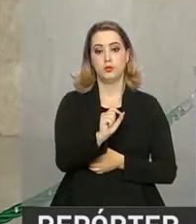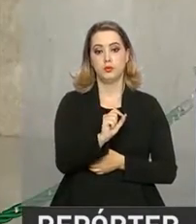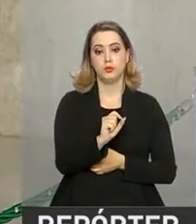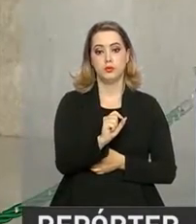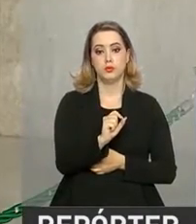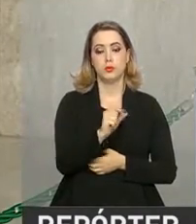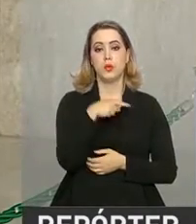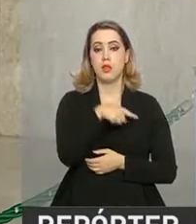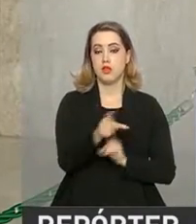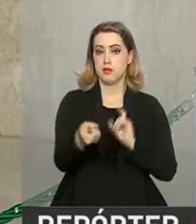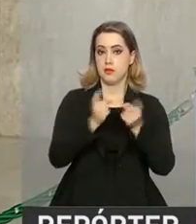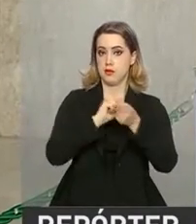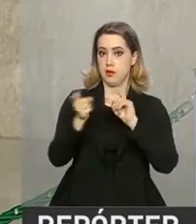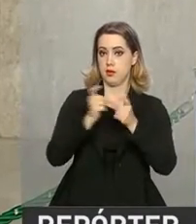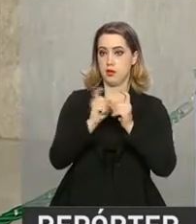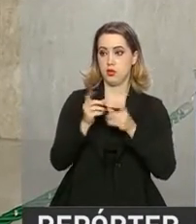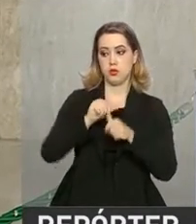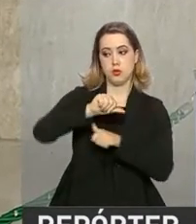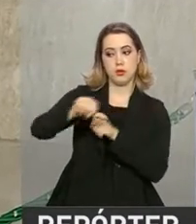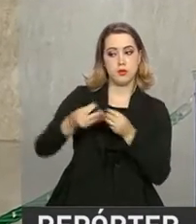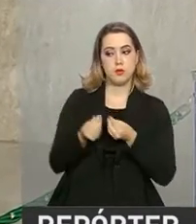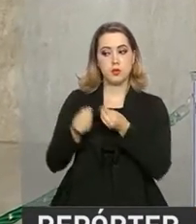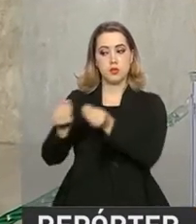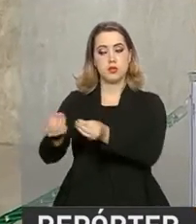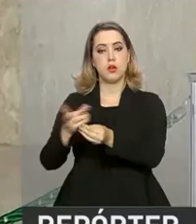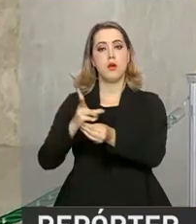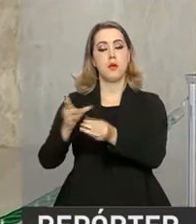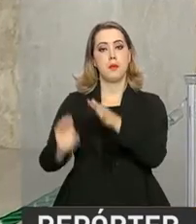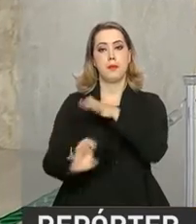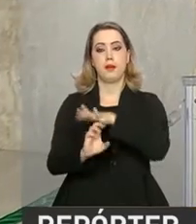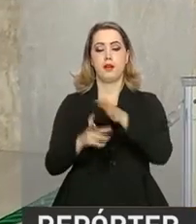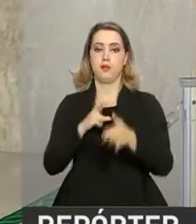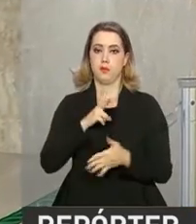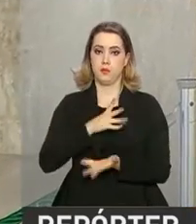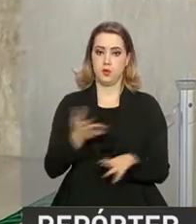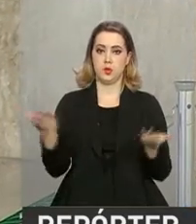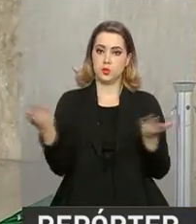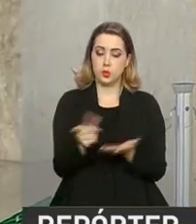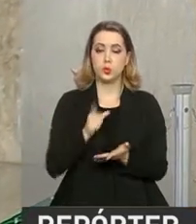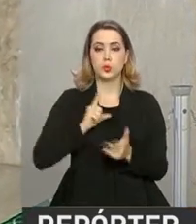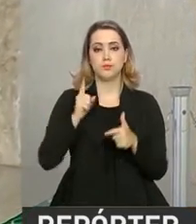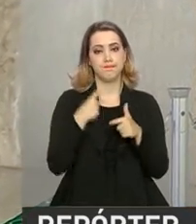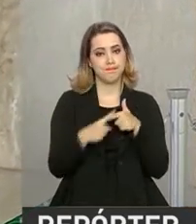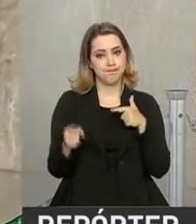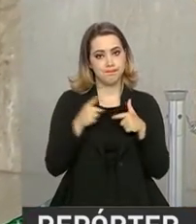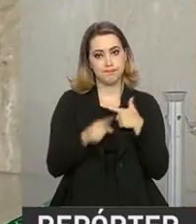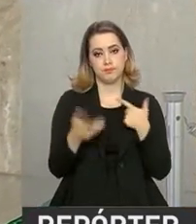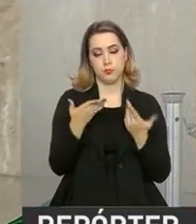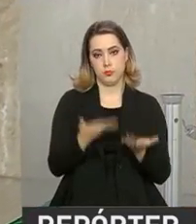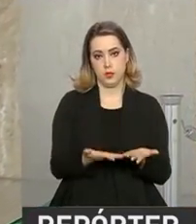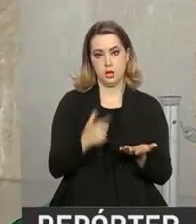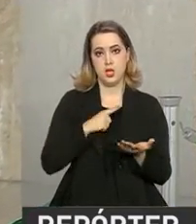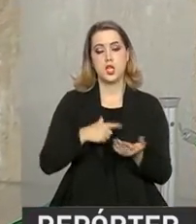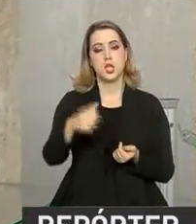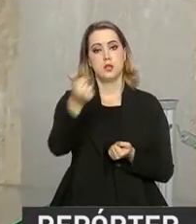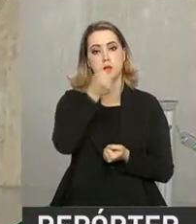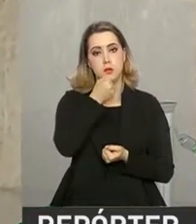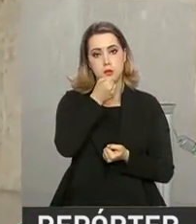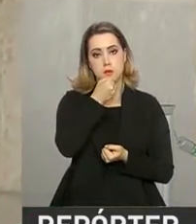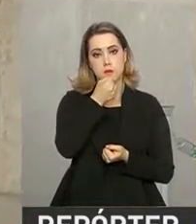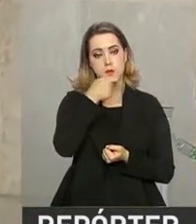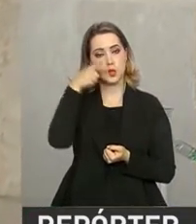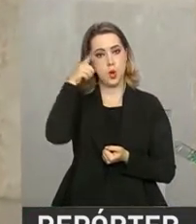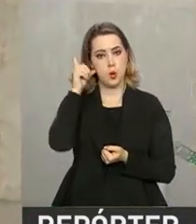essas concessões foram feitas no governo passado e apresentam problemas durante entrevista coletiva realizada ontem